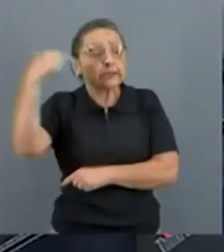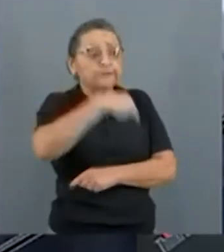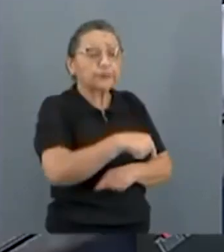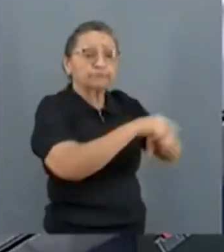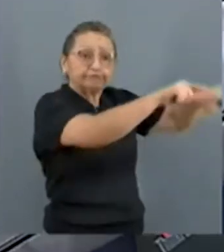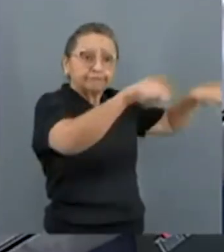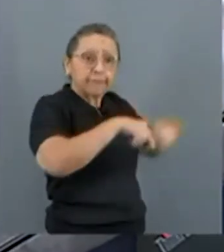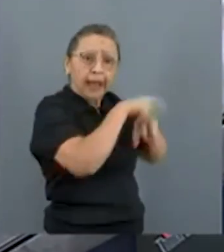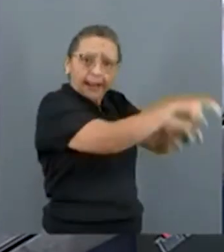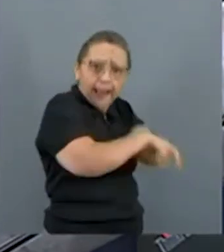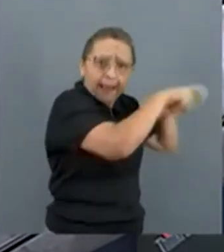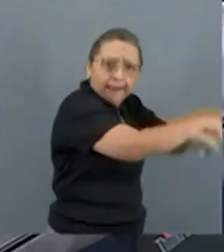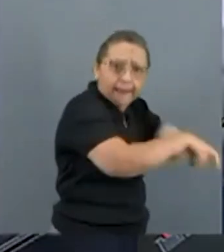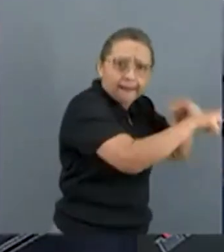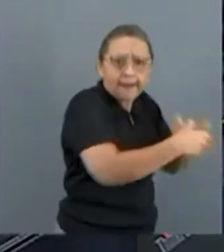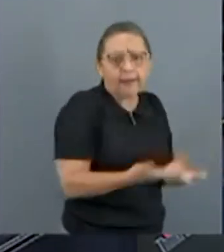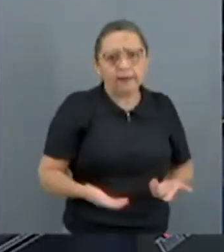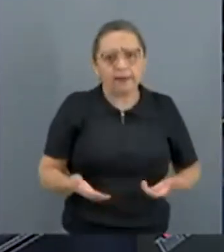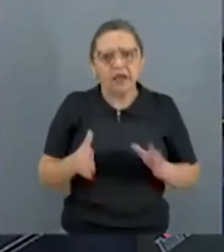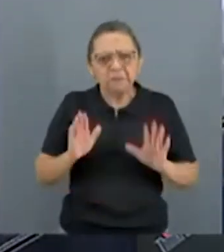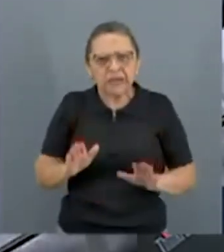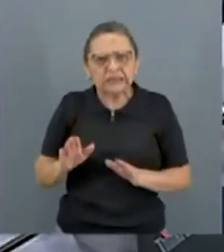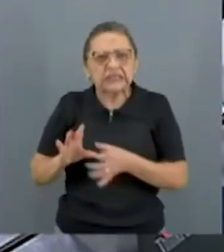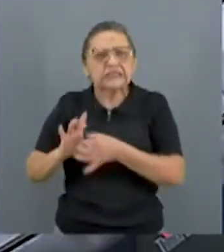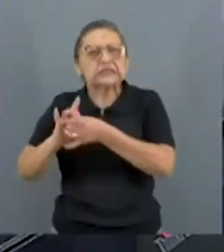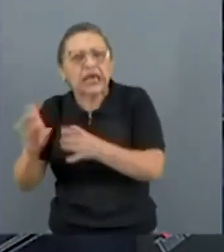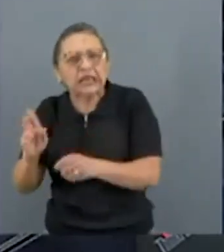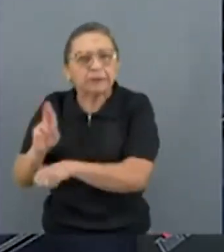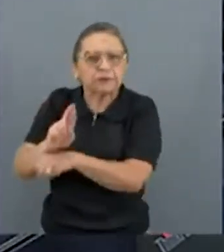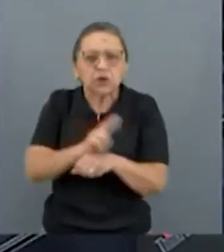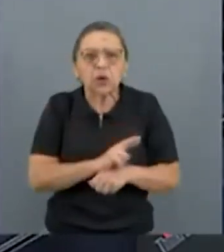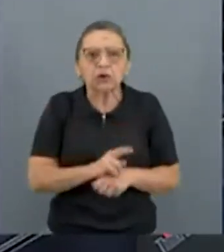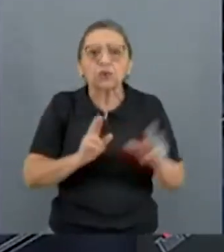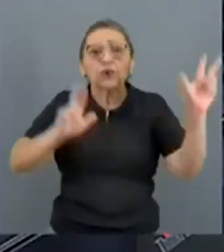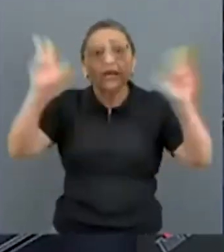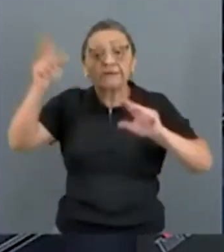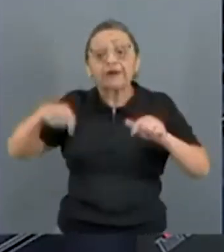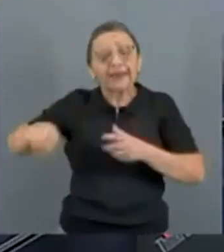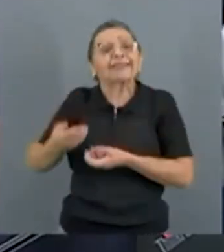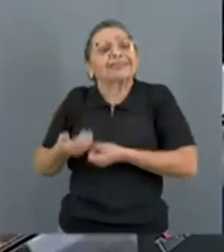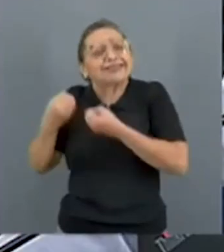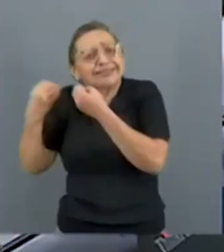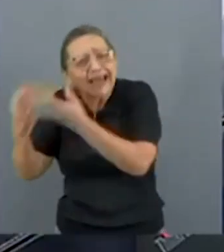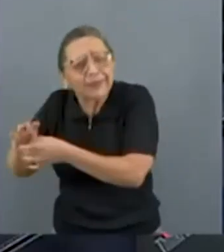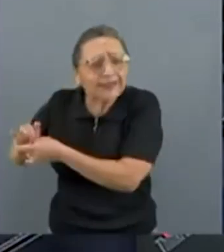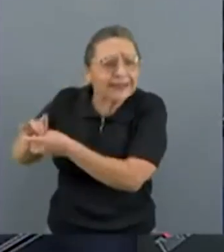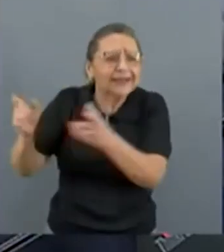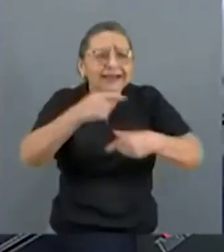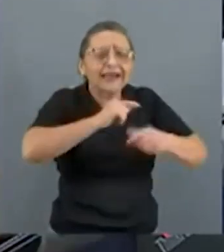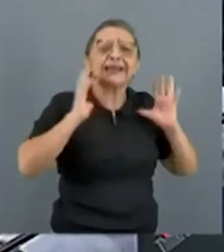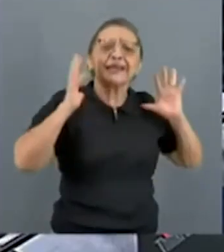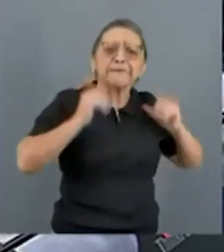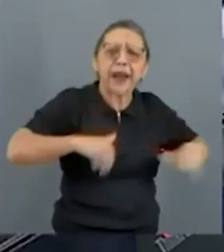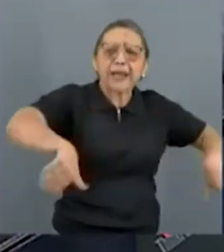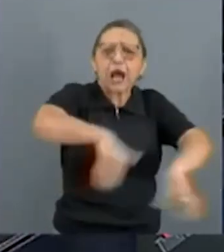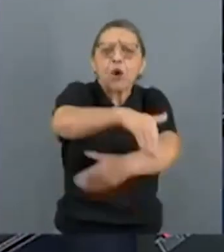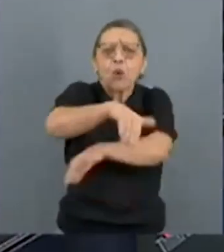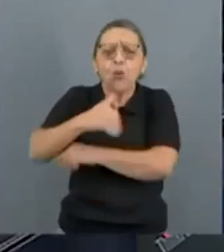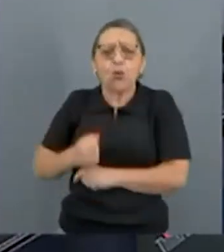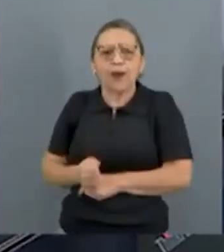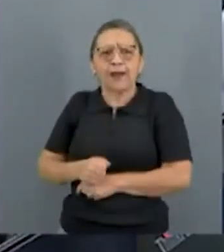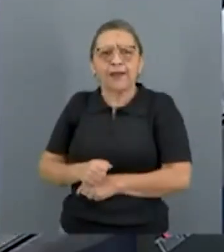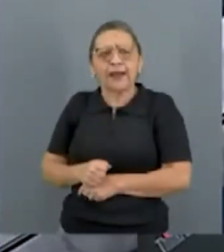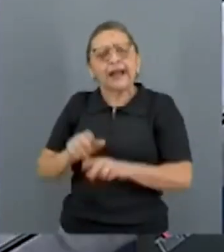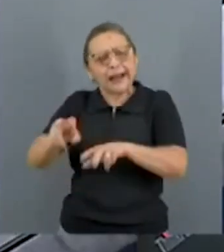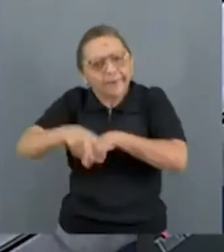saidinha para eles, para eles poderem trabalhar. Agora tem a saidinha do carnaval, dá saidinha para eles poderem limpar a bagunça. Dá saidinha para eles de jeito, para eles poderem dar uma